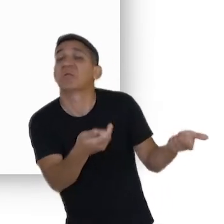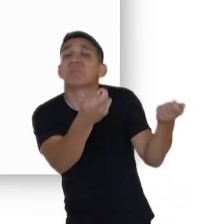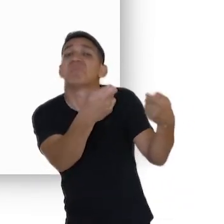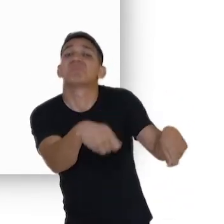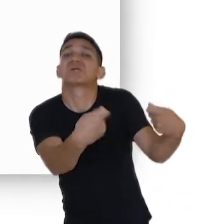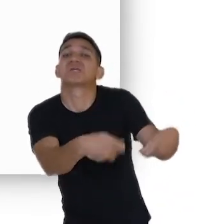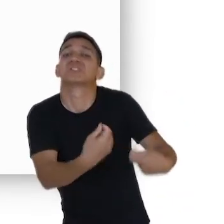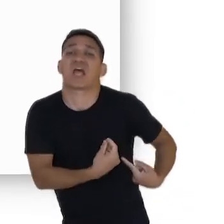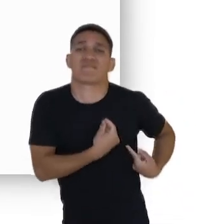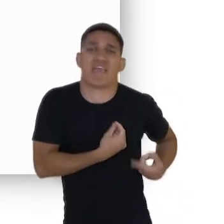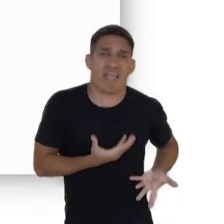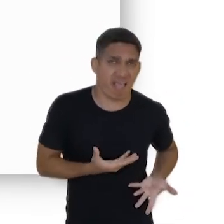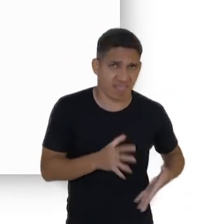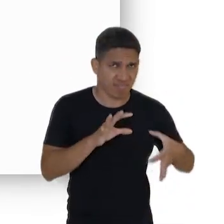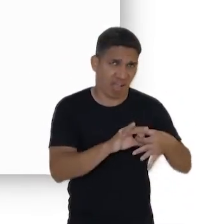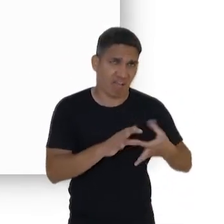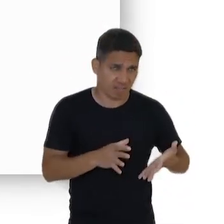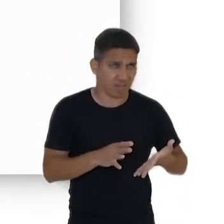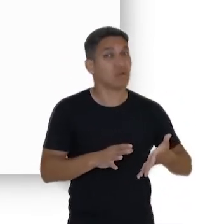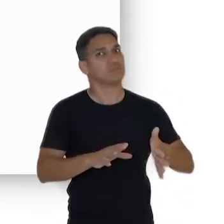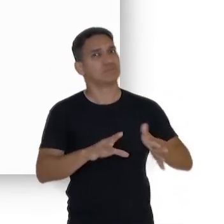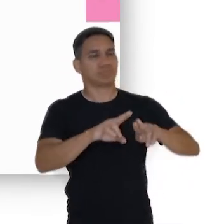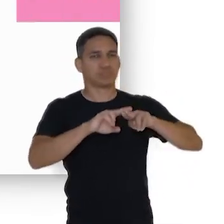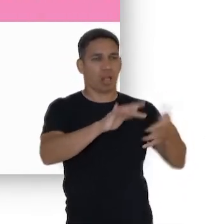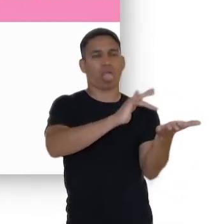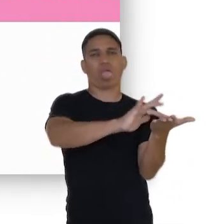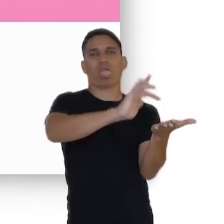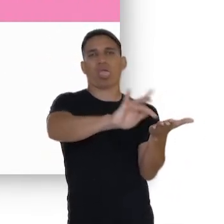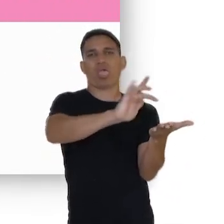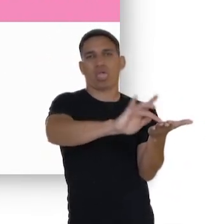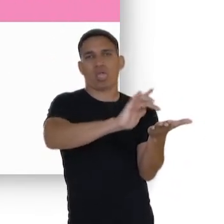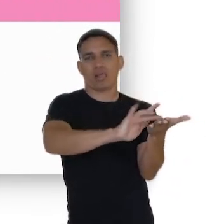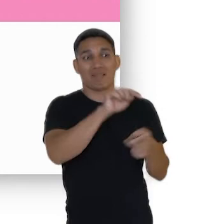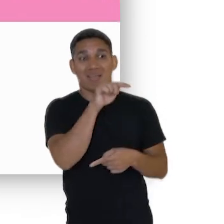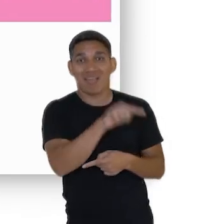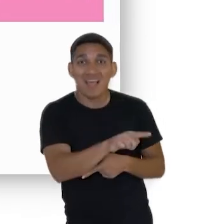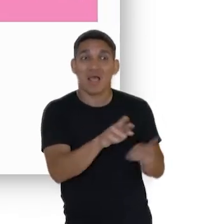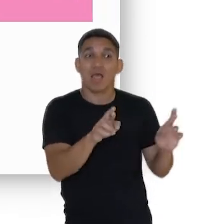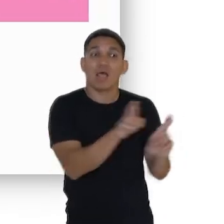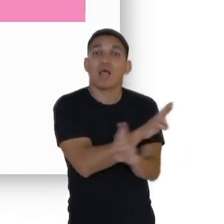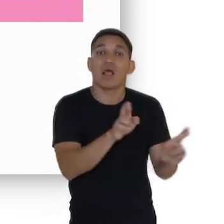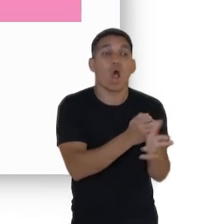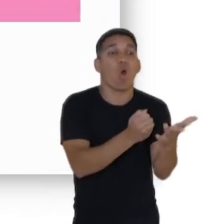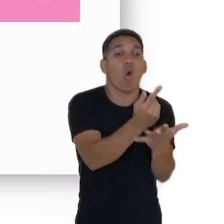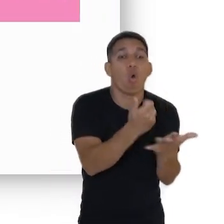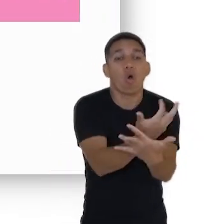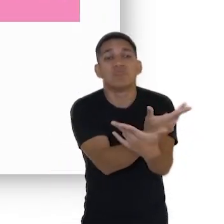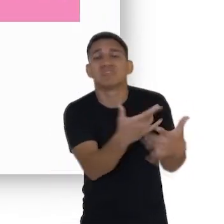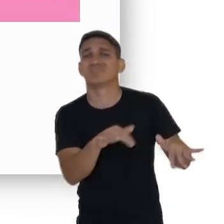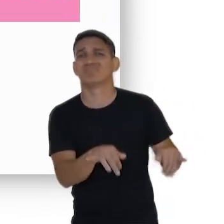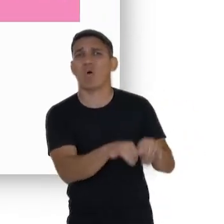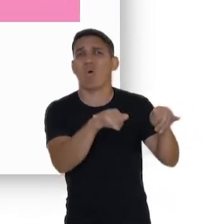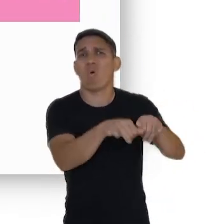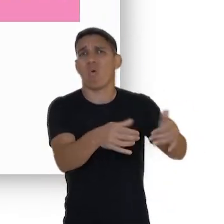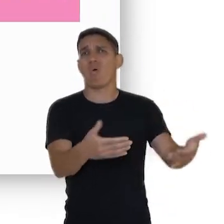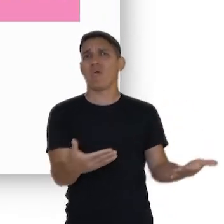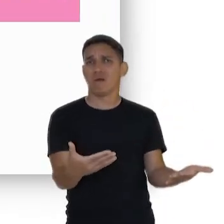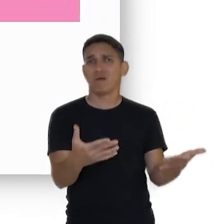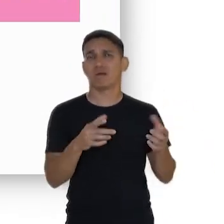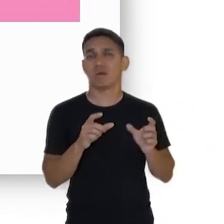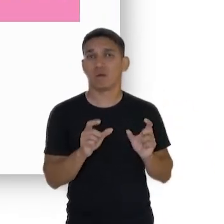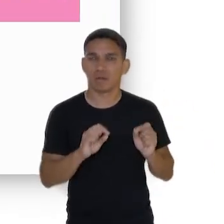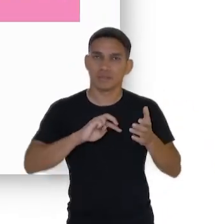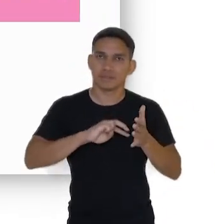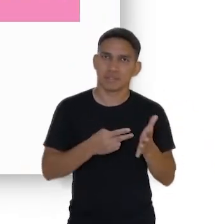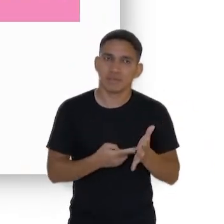são essenciais para a sua sobrevivência. O consumismo está atrelado à compra de produtos supérfluos,